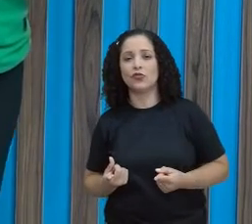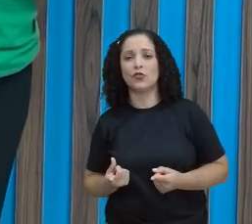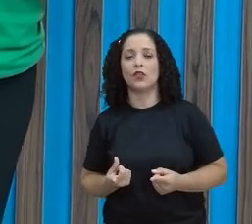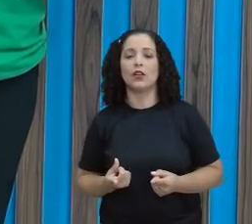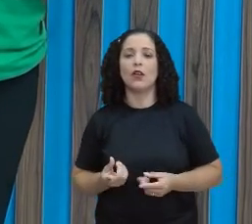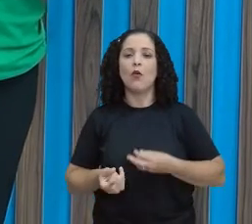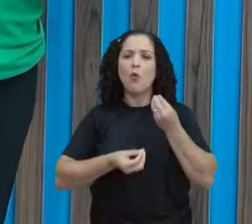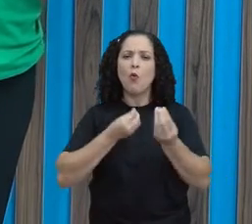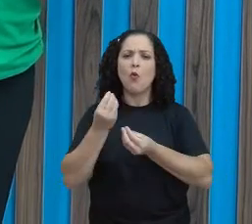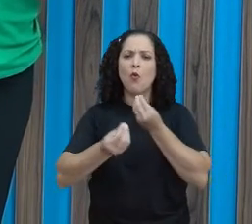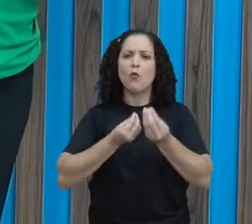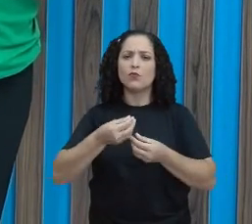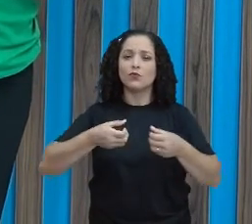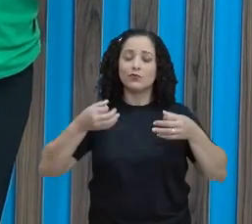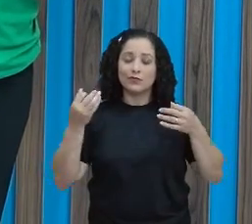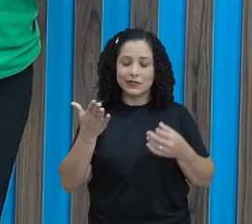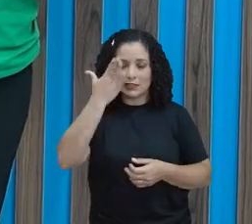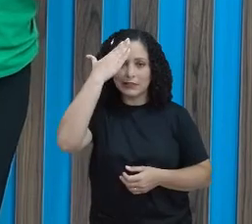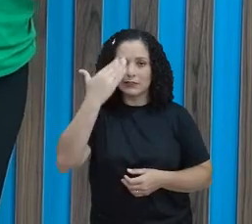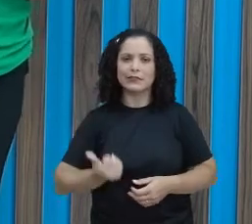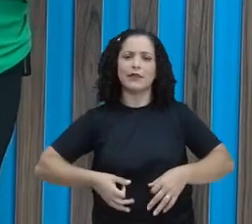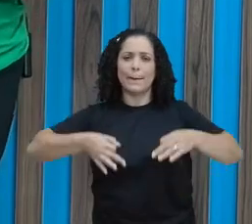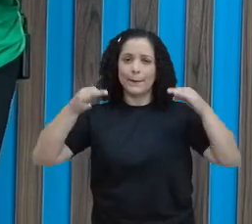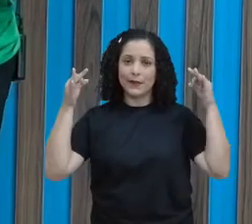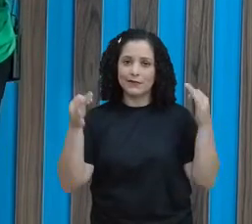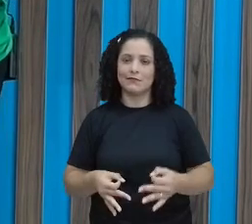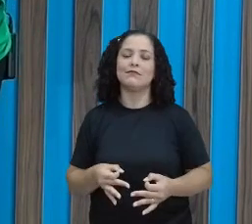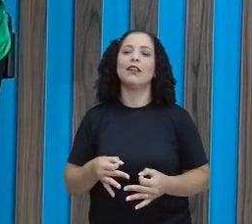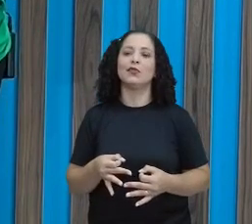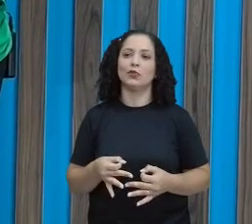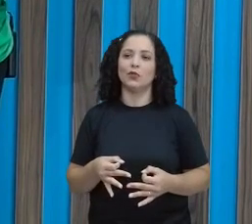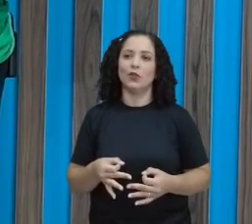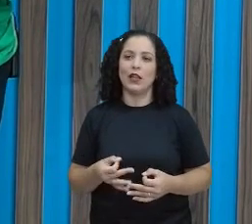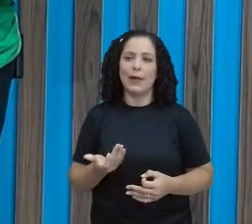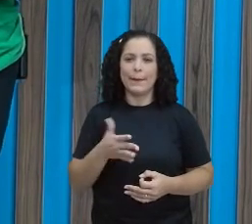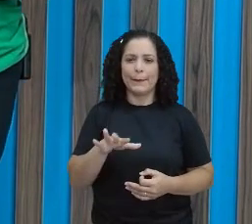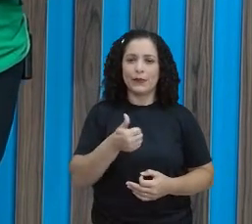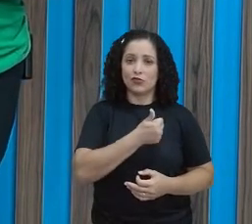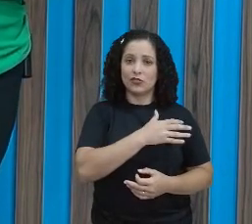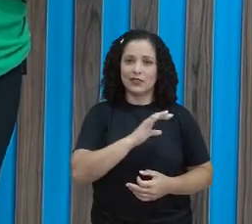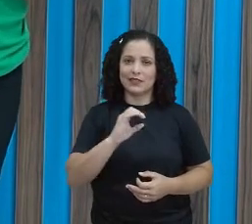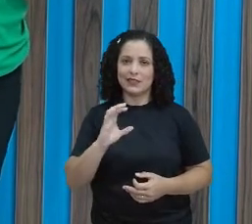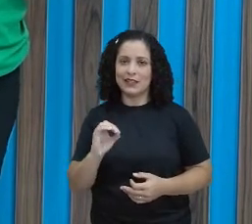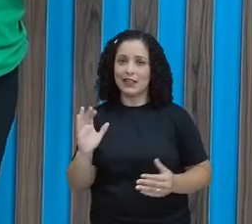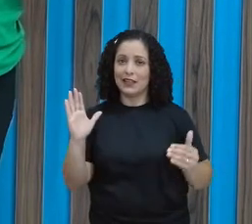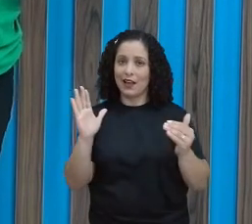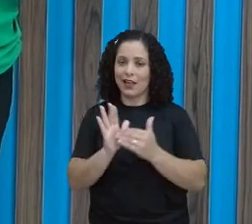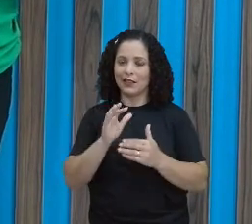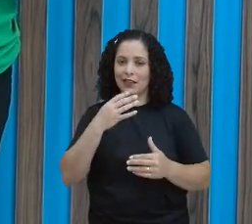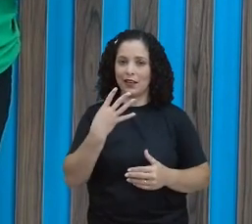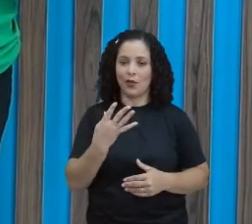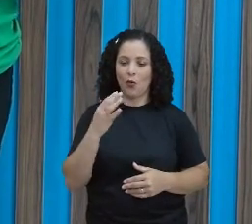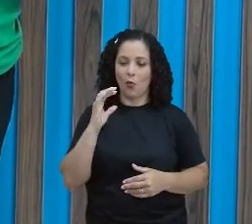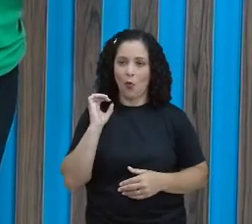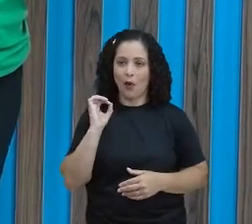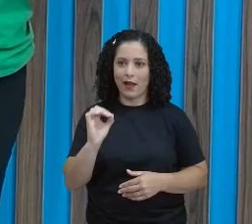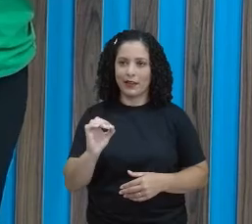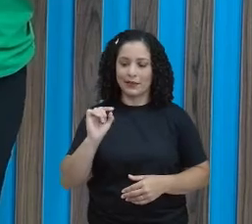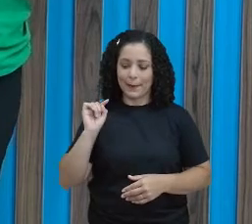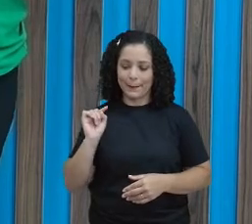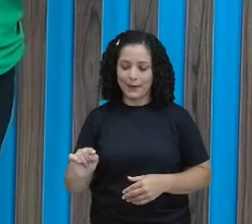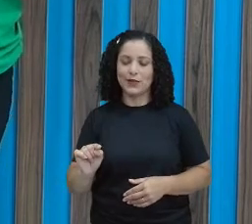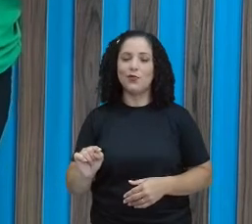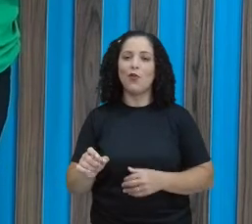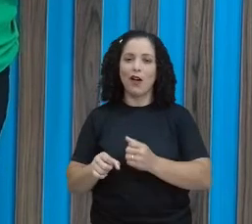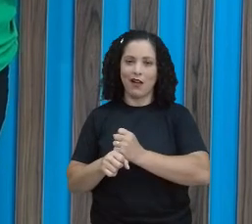gente saber direitinho se está certinho, é entre 100 e 40 mil anos de idade, gente. Porque se